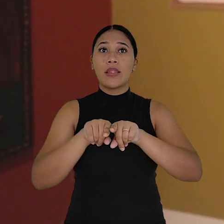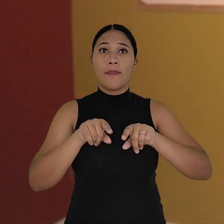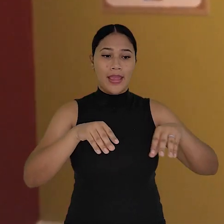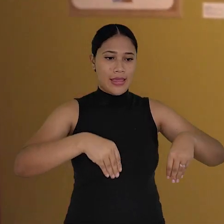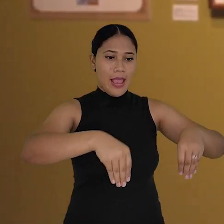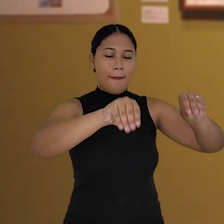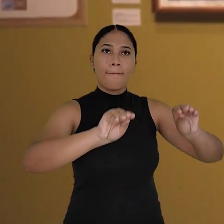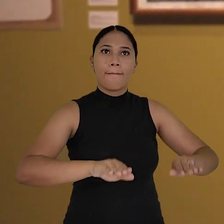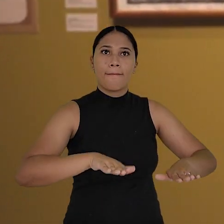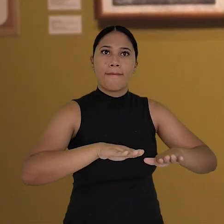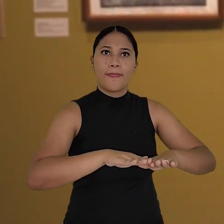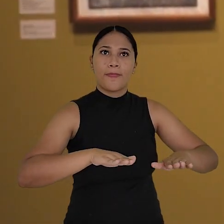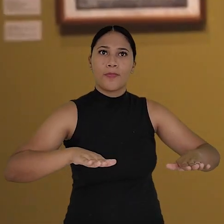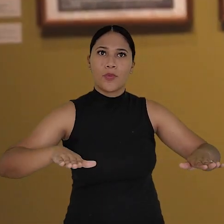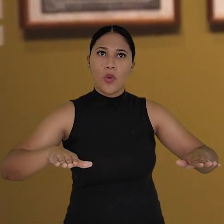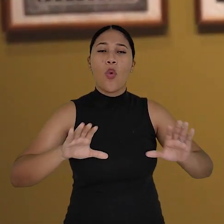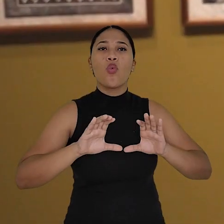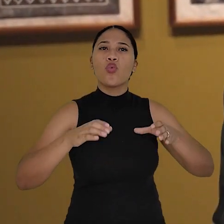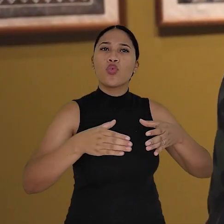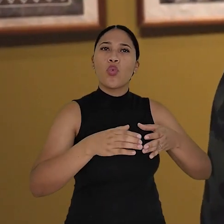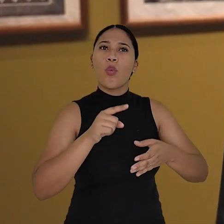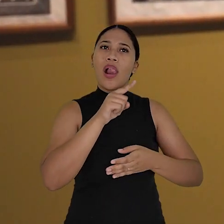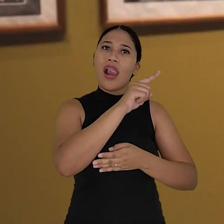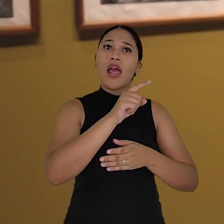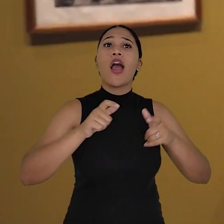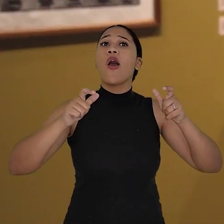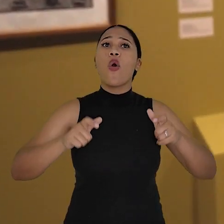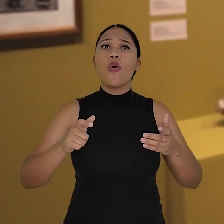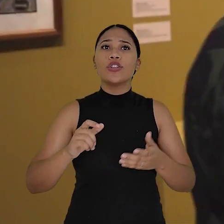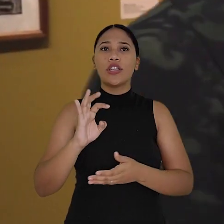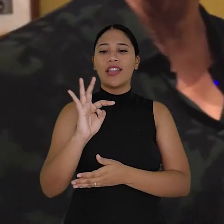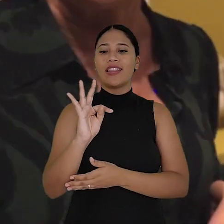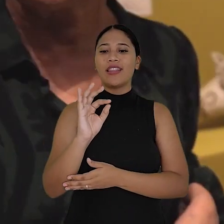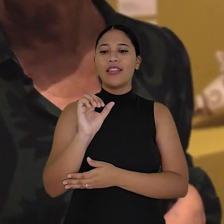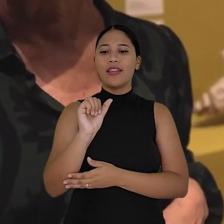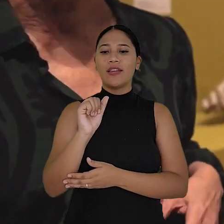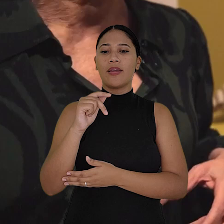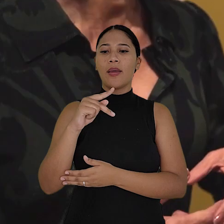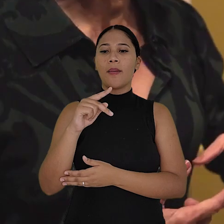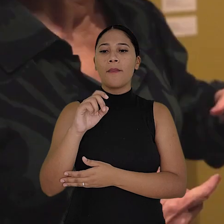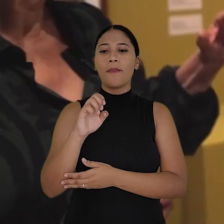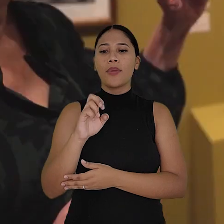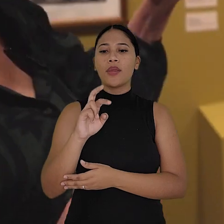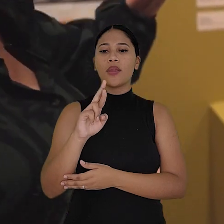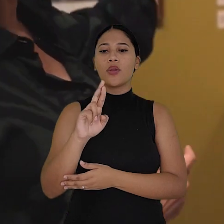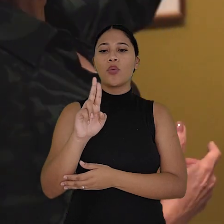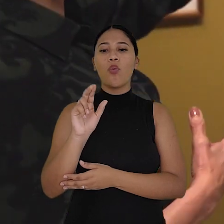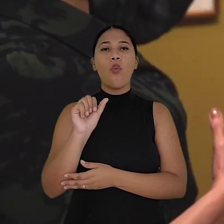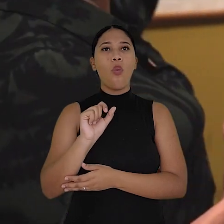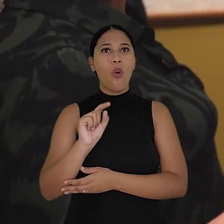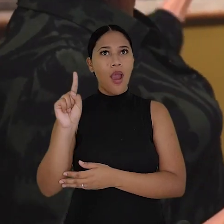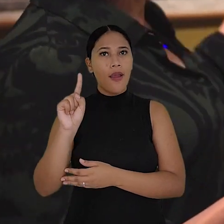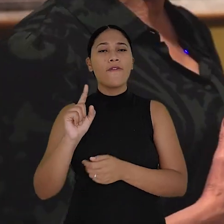ela fez tapeçarias com um grupo de tapeceiras lá em Taperoá, tá? E